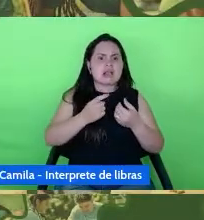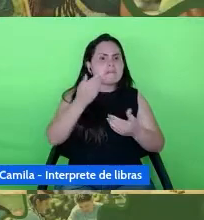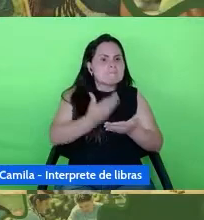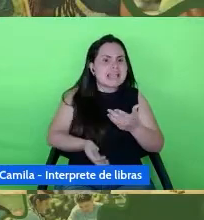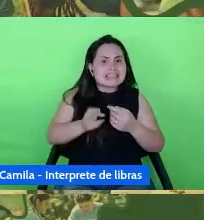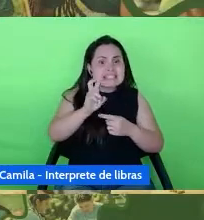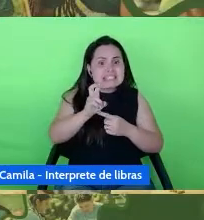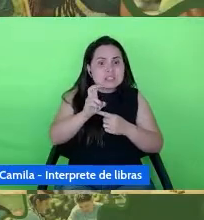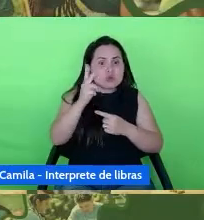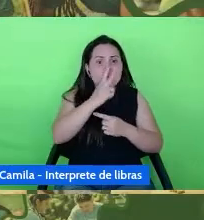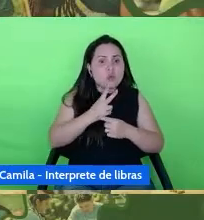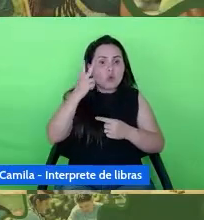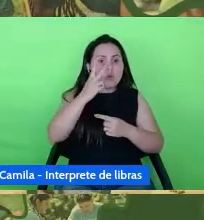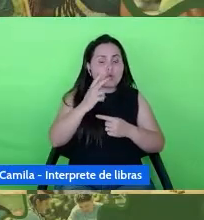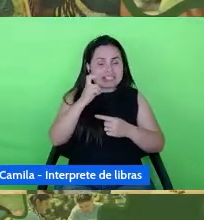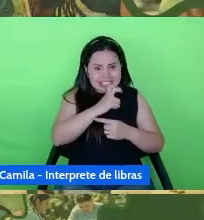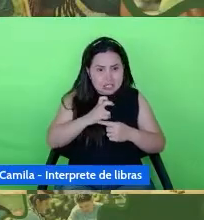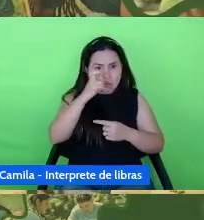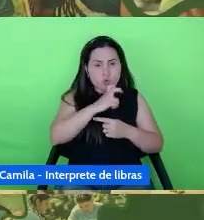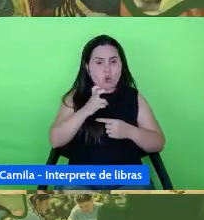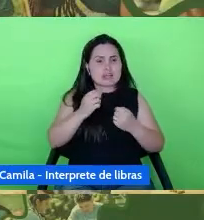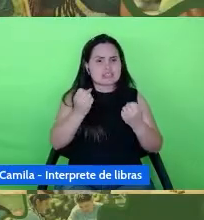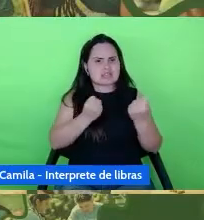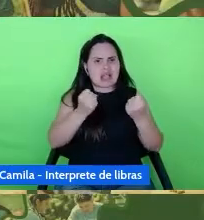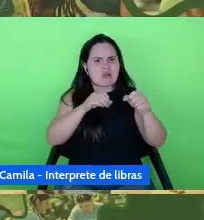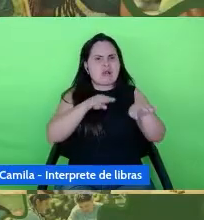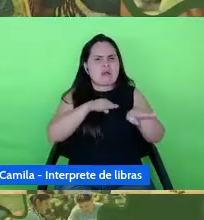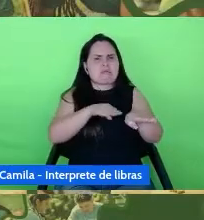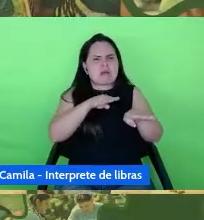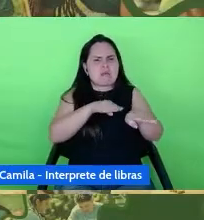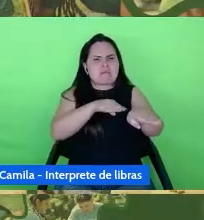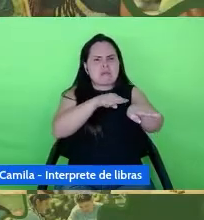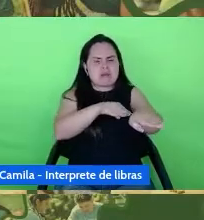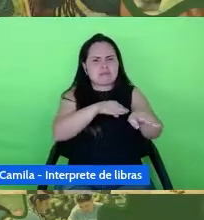horas do dia da sua vida no trânsito, numa cidade